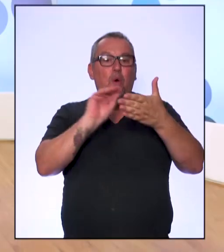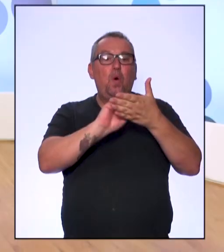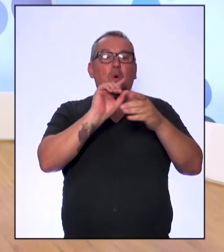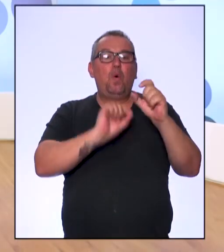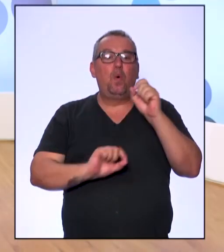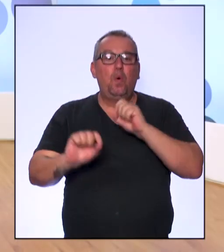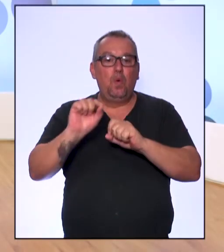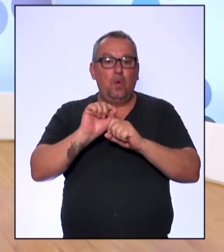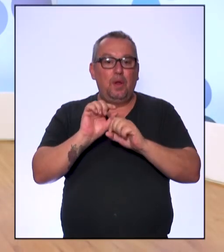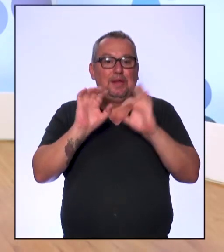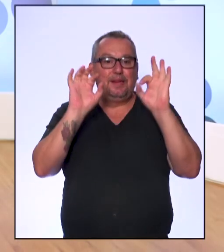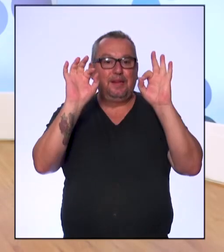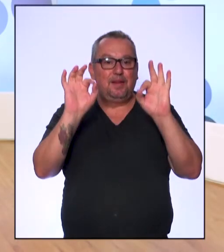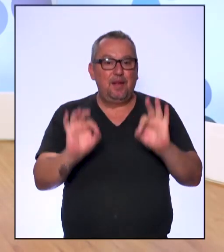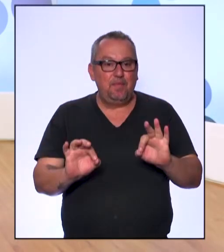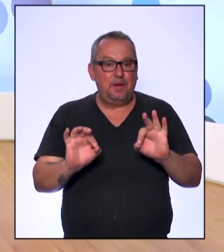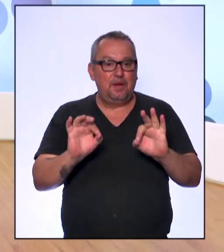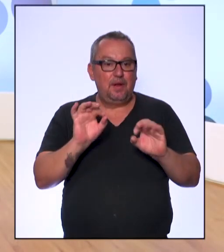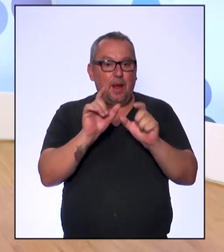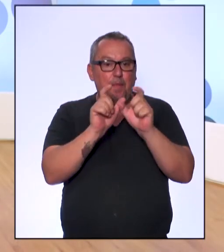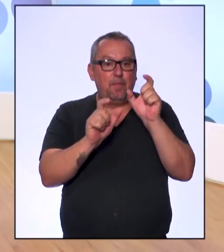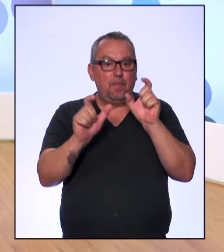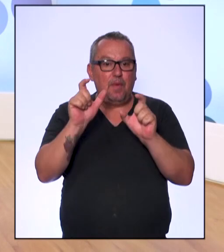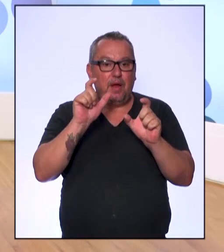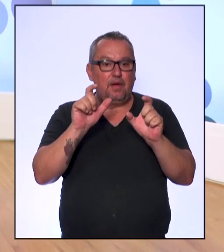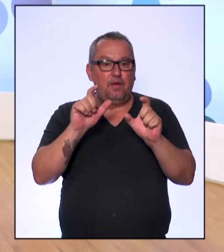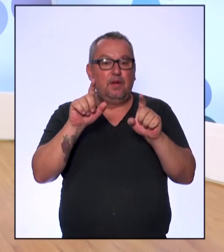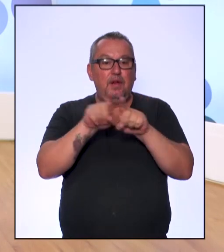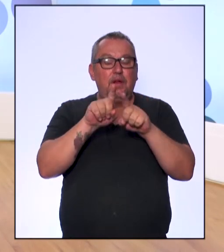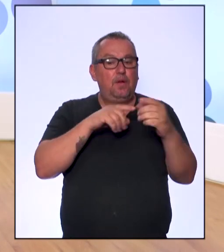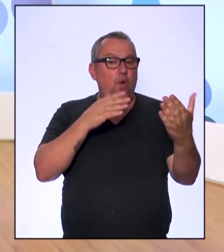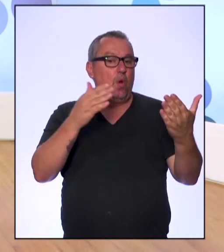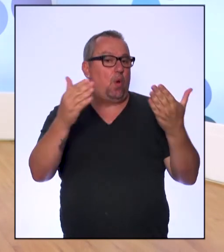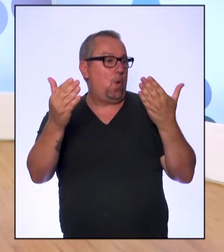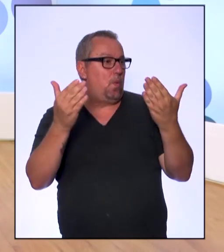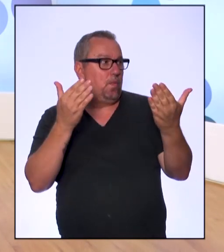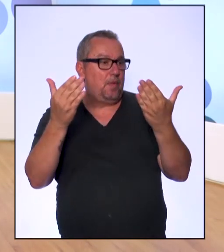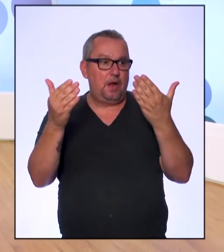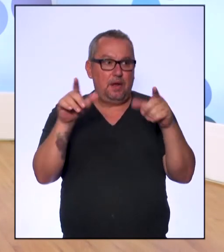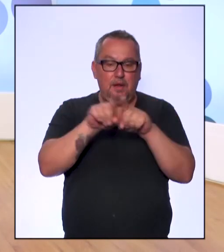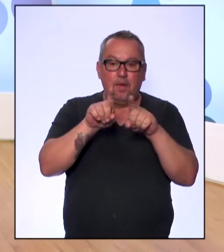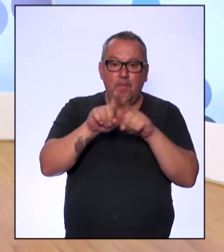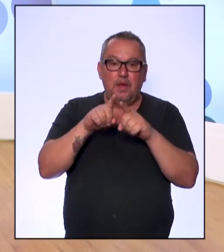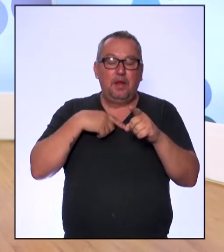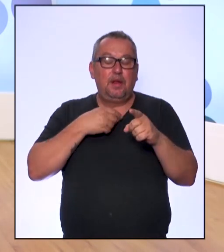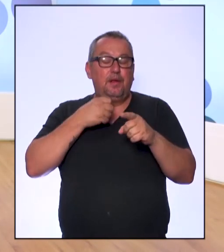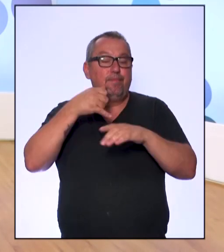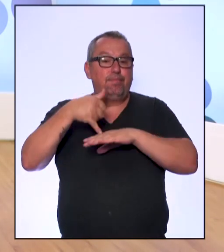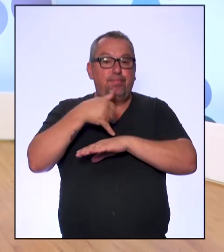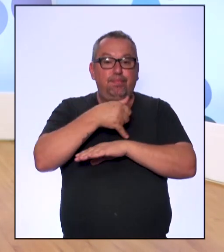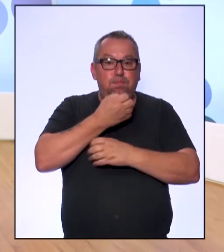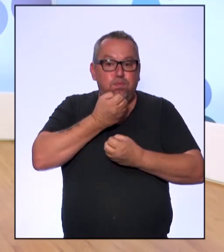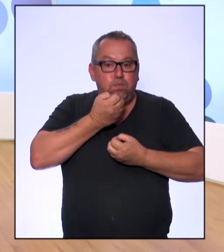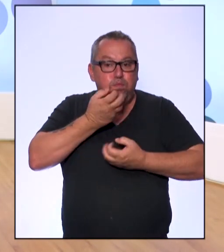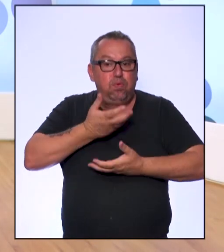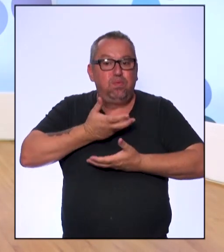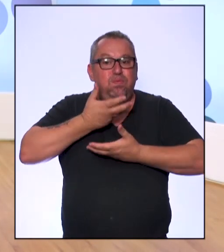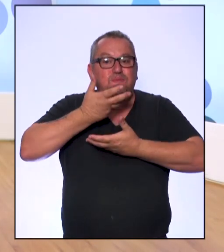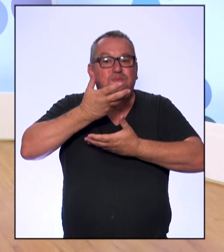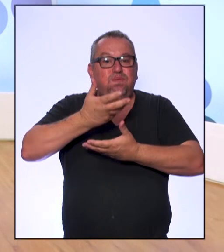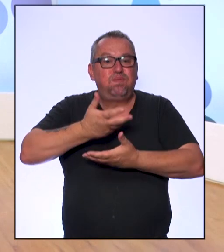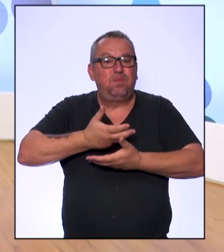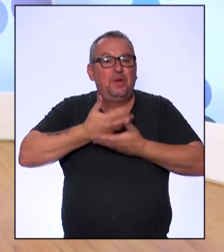coloca exatamente a parte que ele compara a tatuagem à poesia. Então, assim, ela